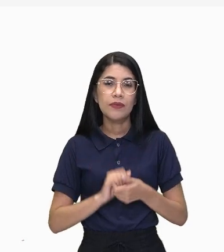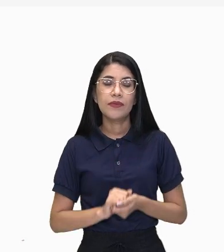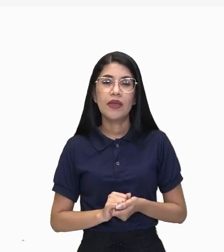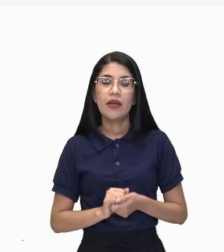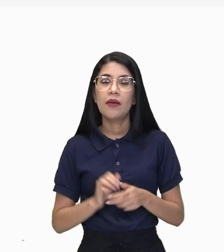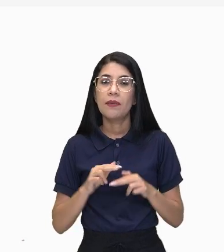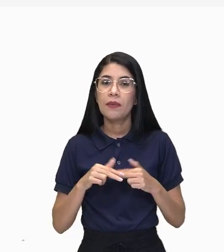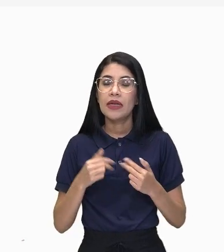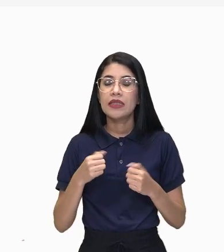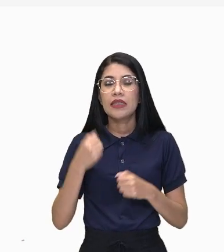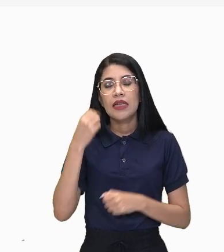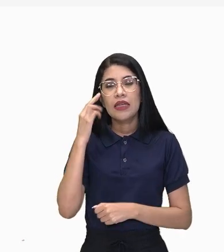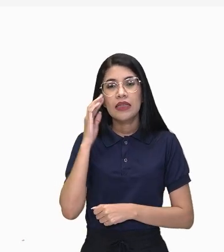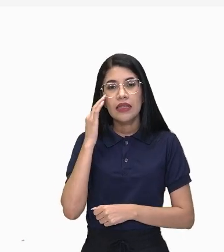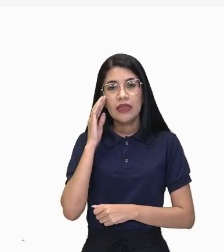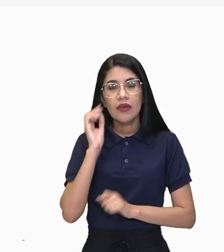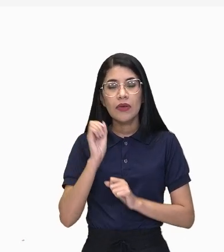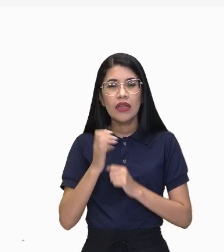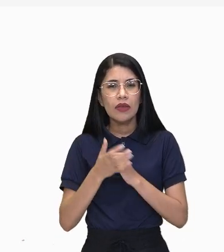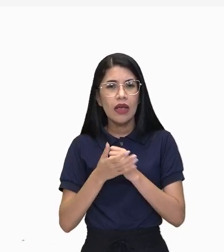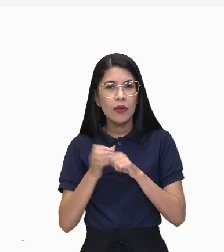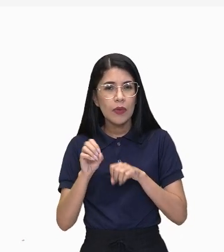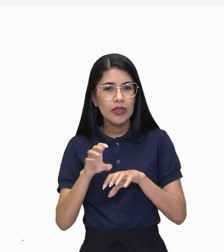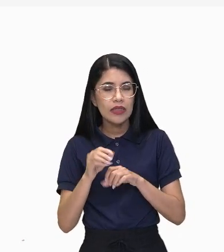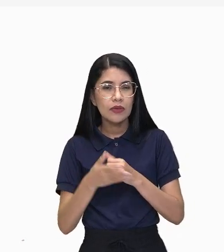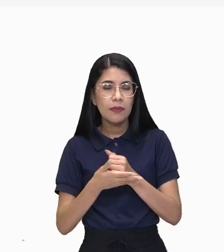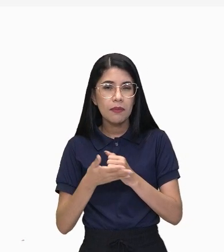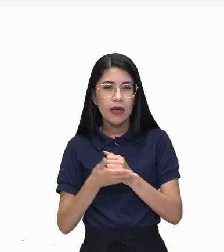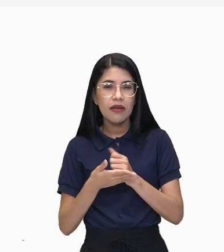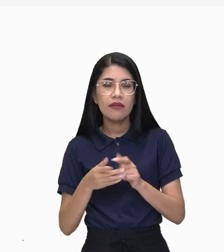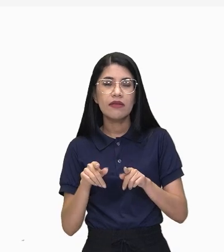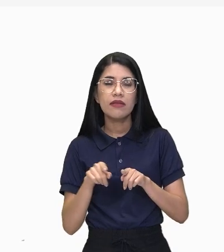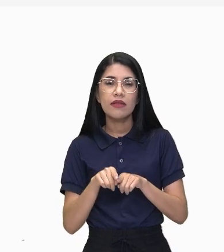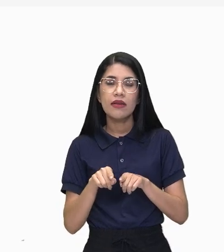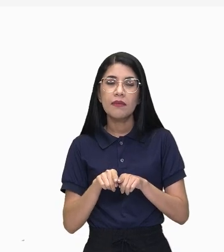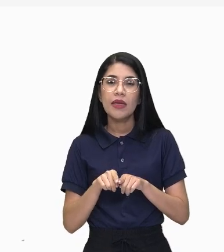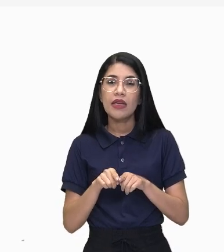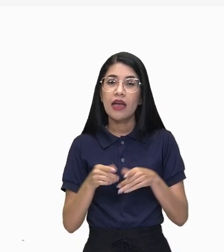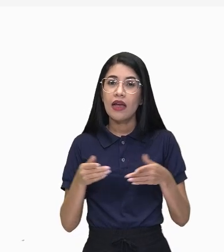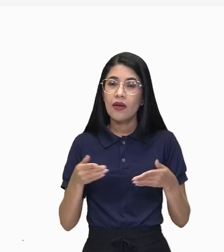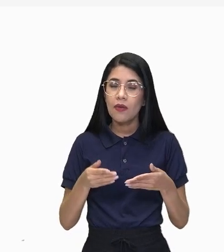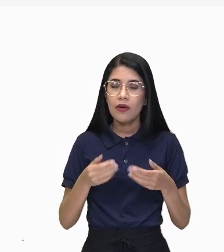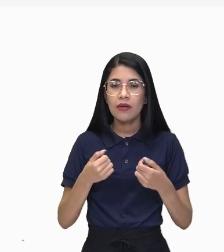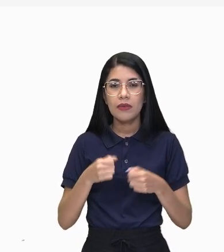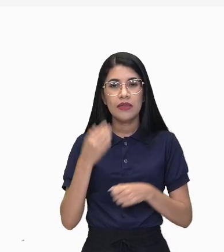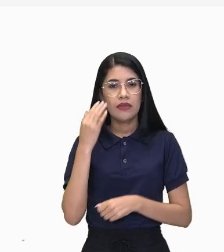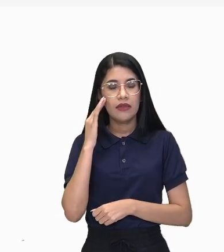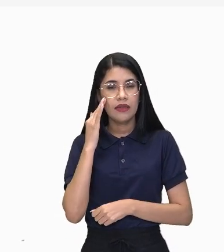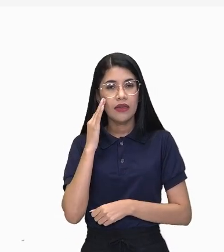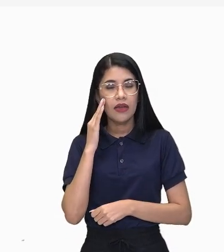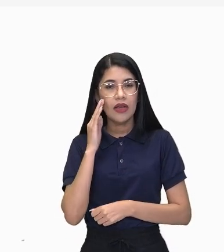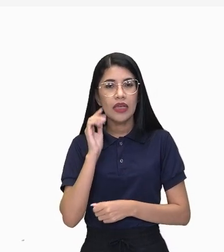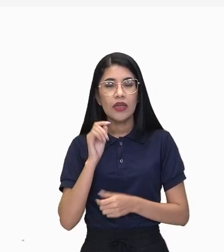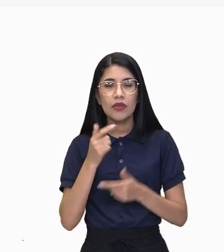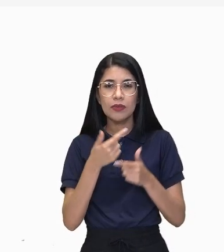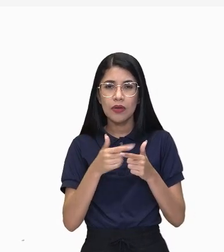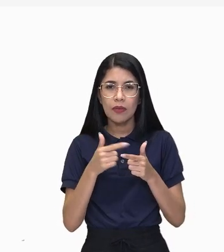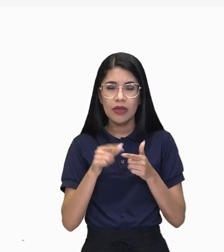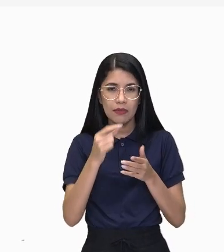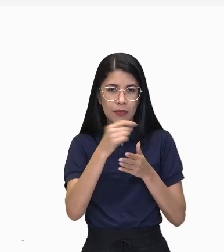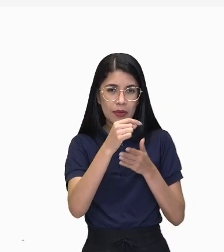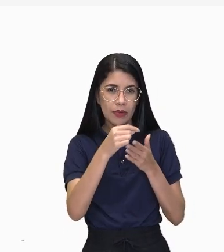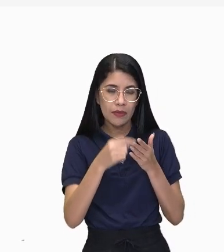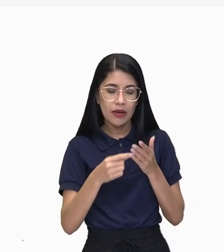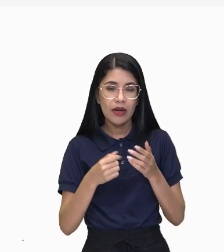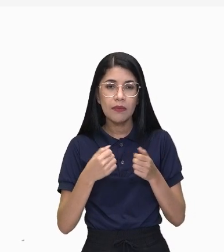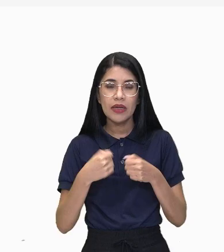tem que entender isso, né, na educação básica. A gente precisa entender aqui, nesse momento, né, que questões como essa, elas têm que continuar